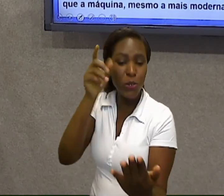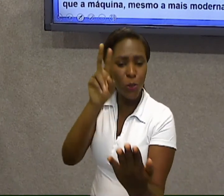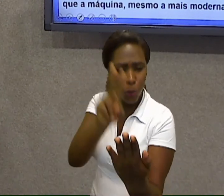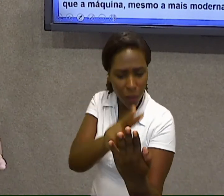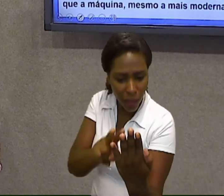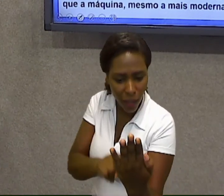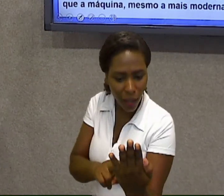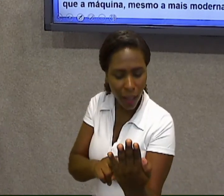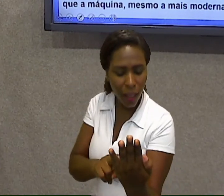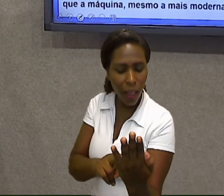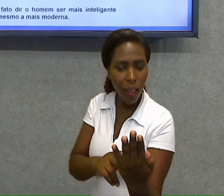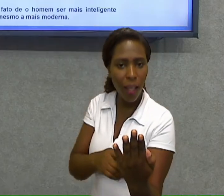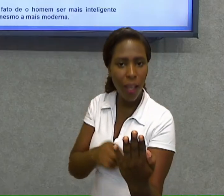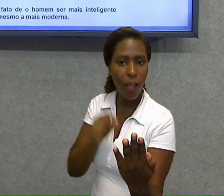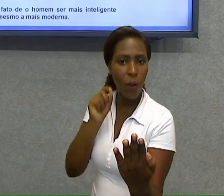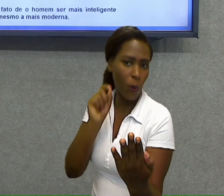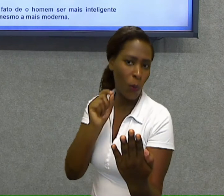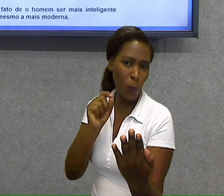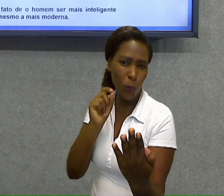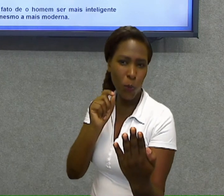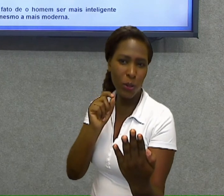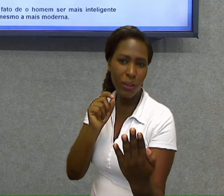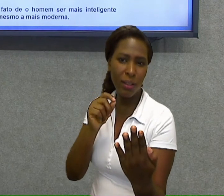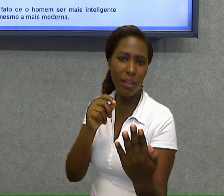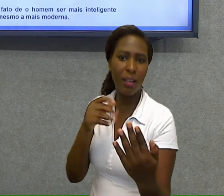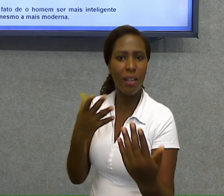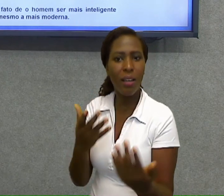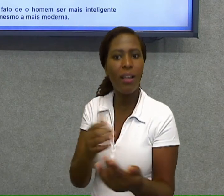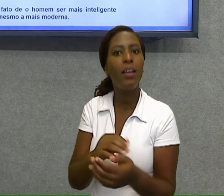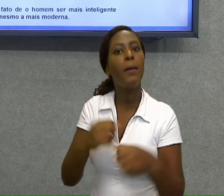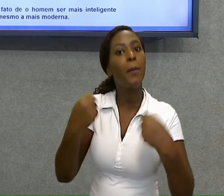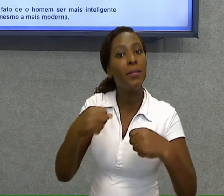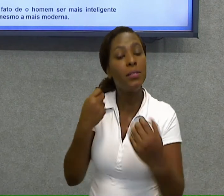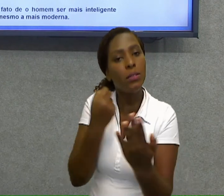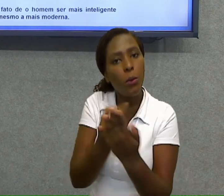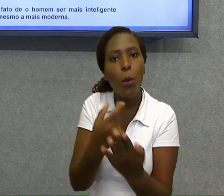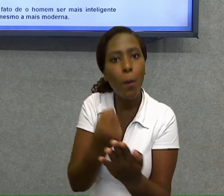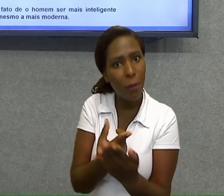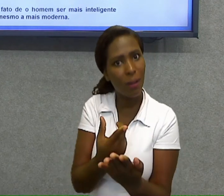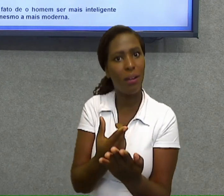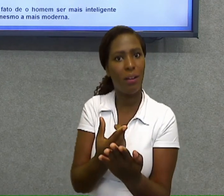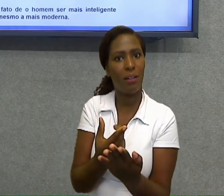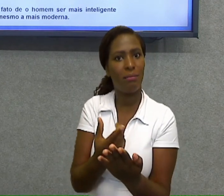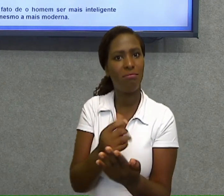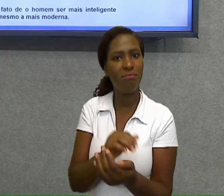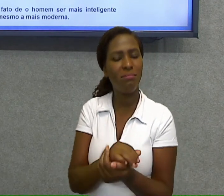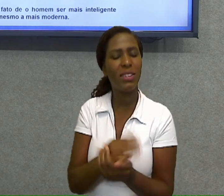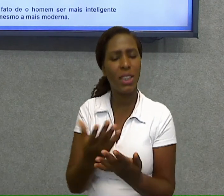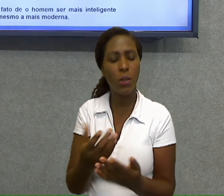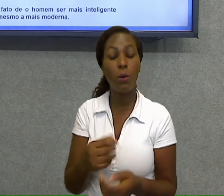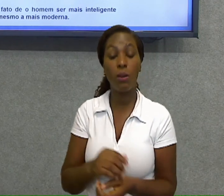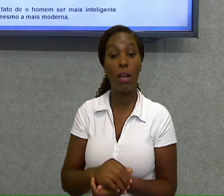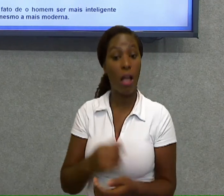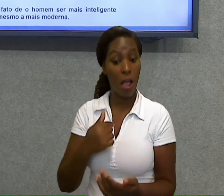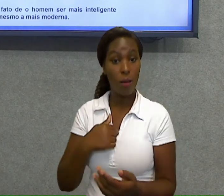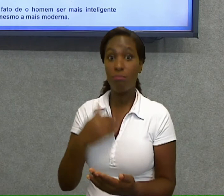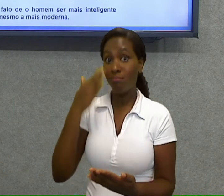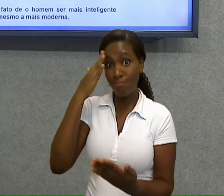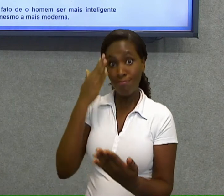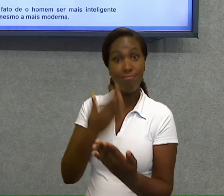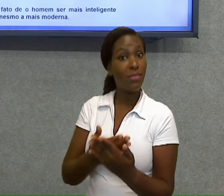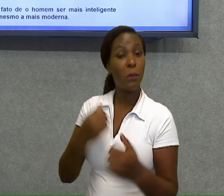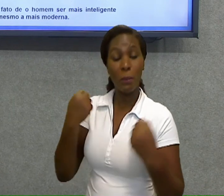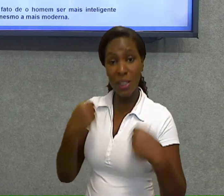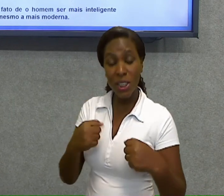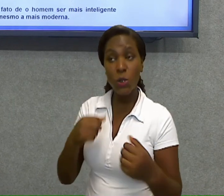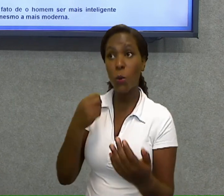ele utiliza aí do tipo textual injuntivo, que te leva a convencer, é esse apelo,